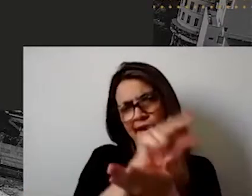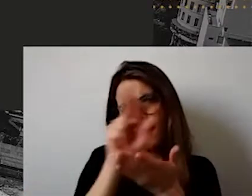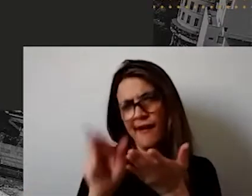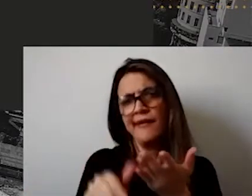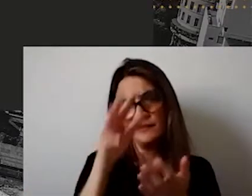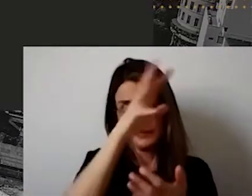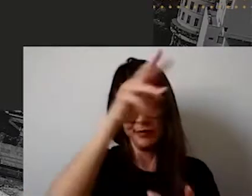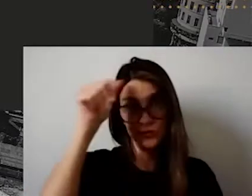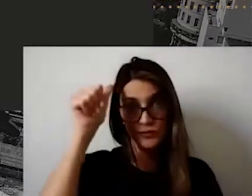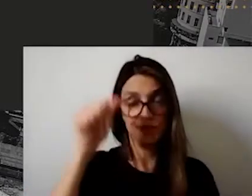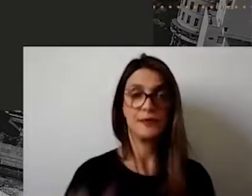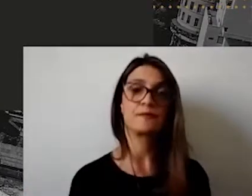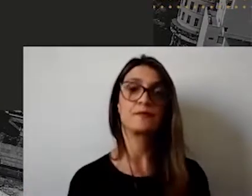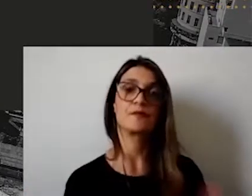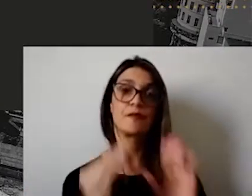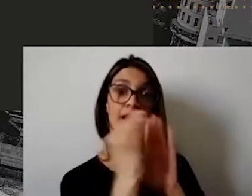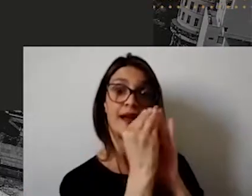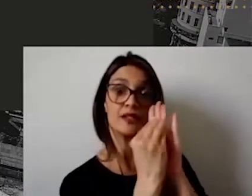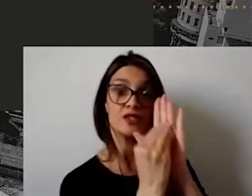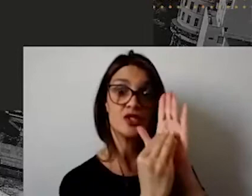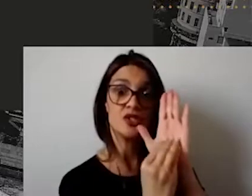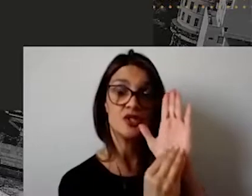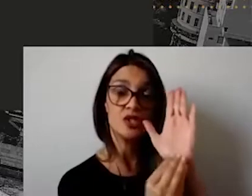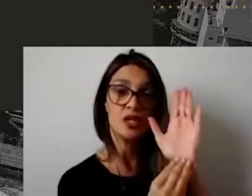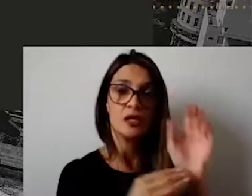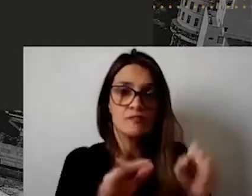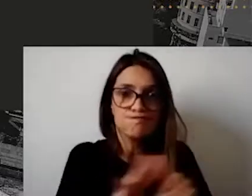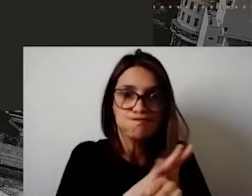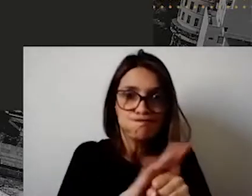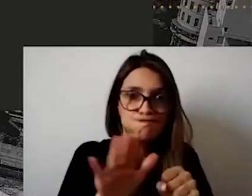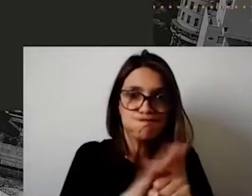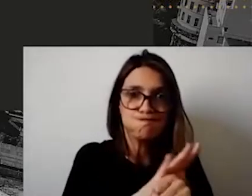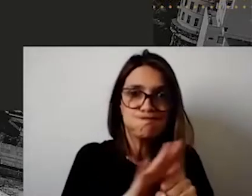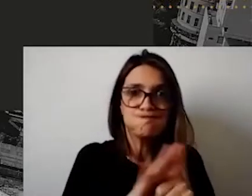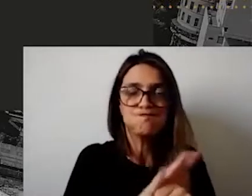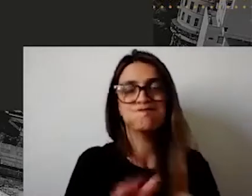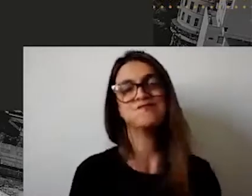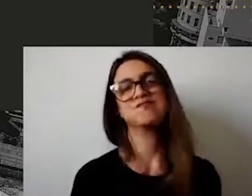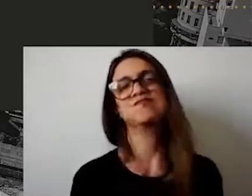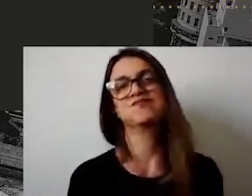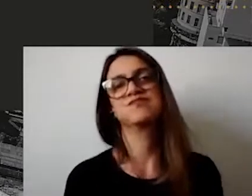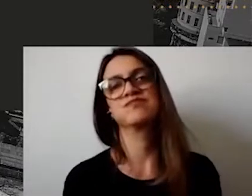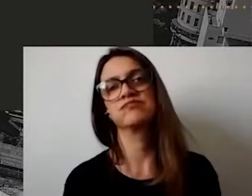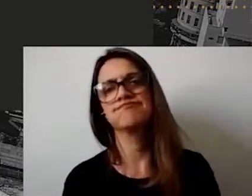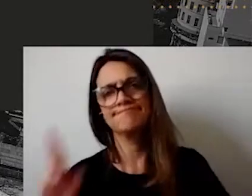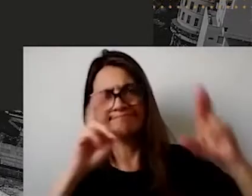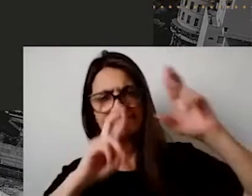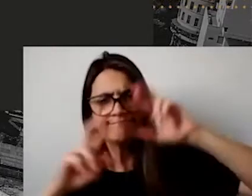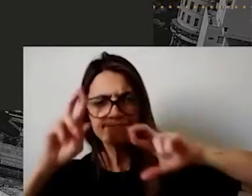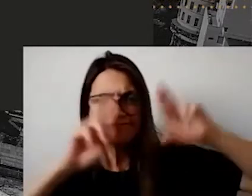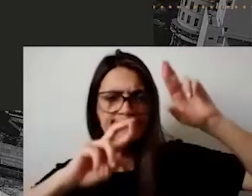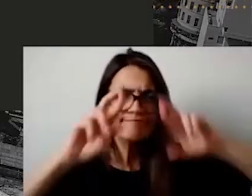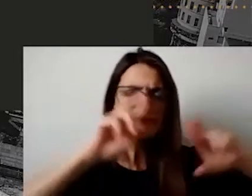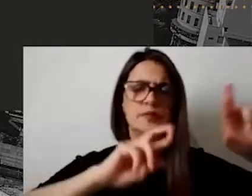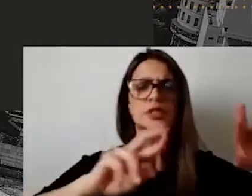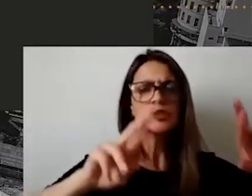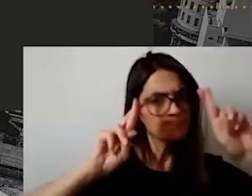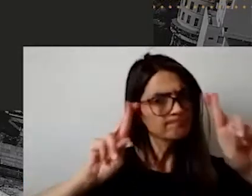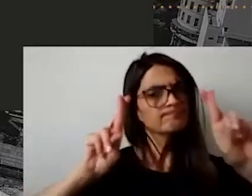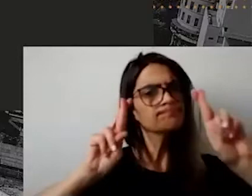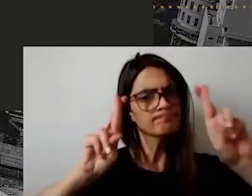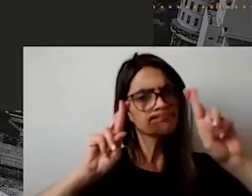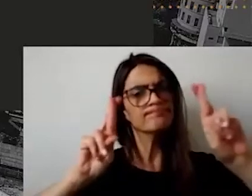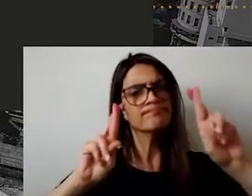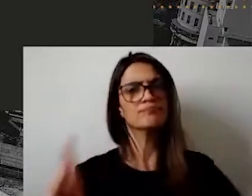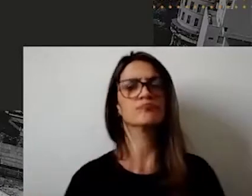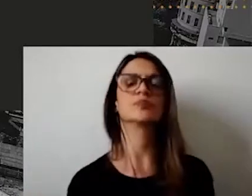gente está com uma agenda super interessante, super empolgante, com abordagem holística. Isso é uma coisa que eu acredito muito, e com isso eu finalizo